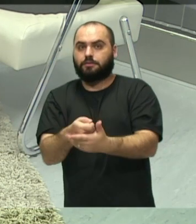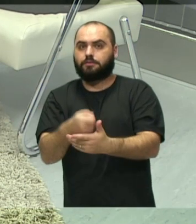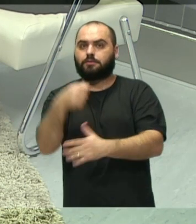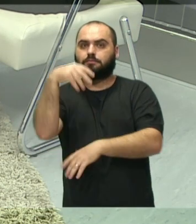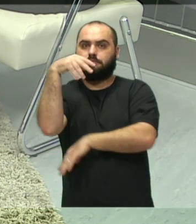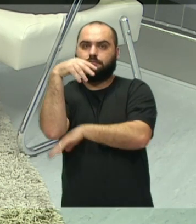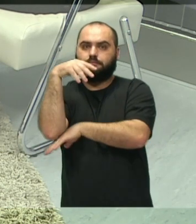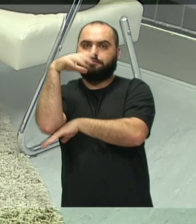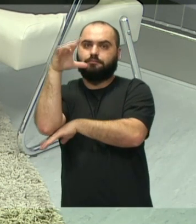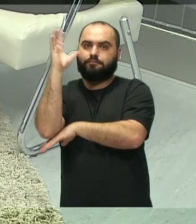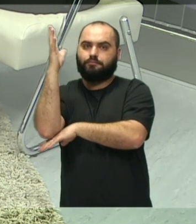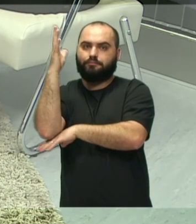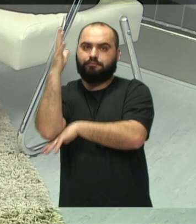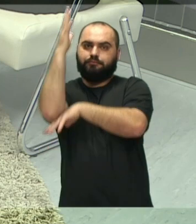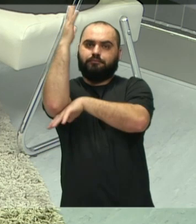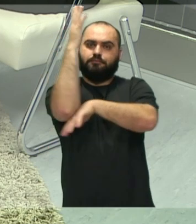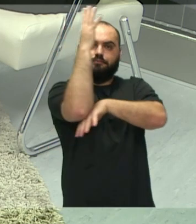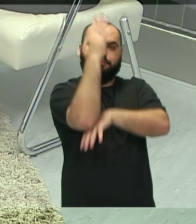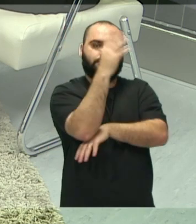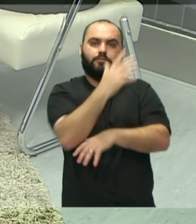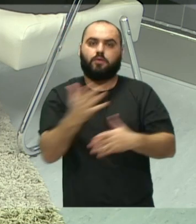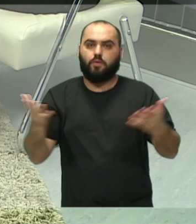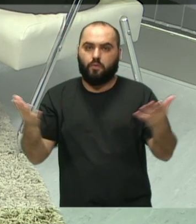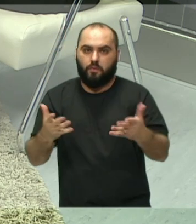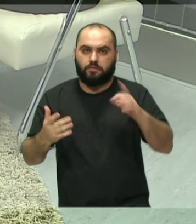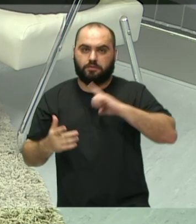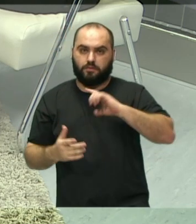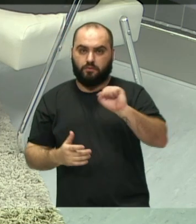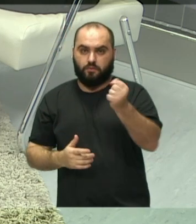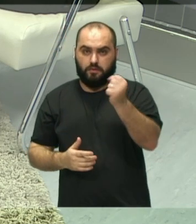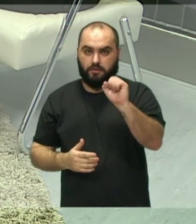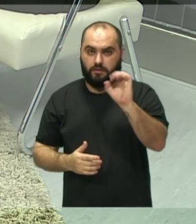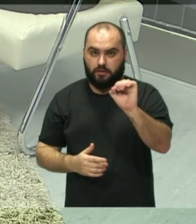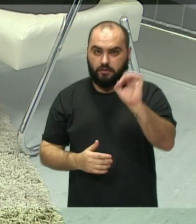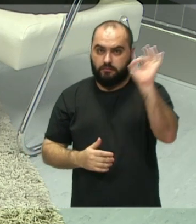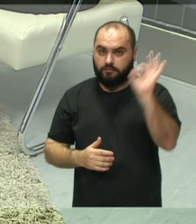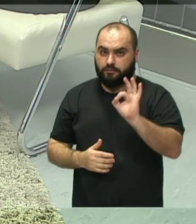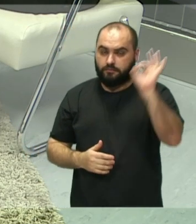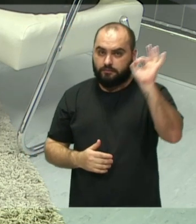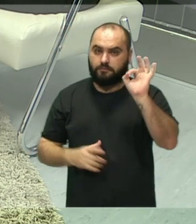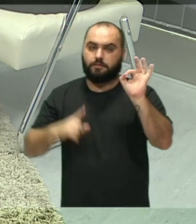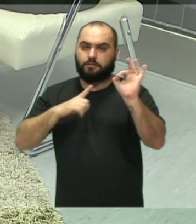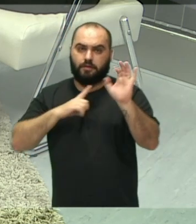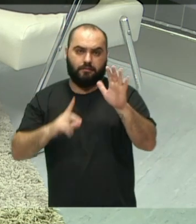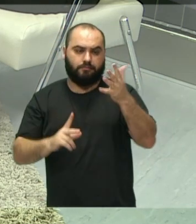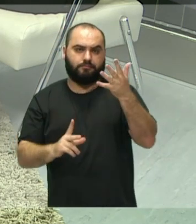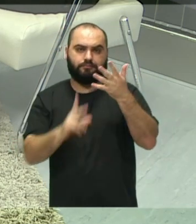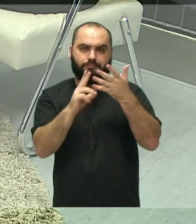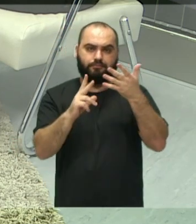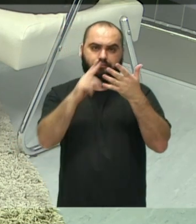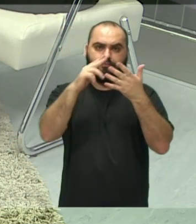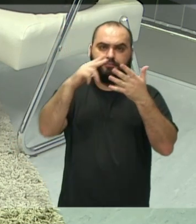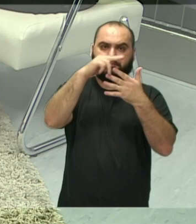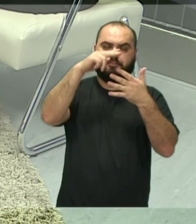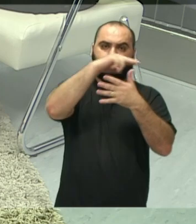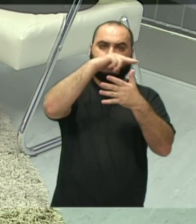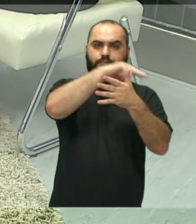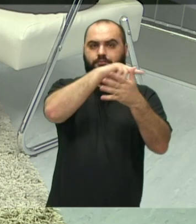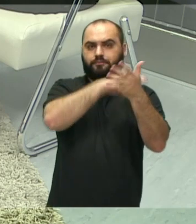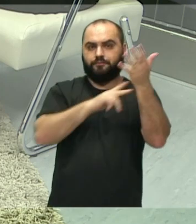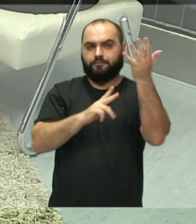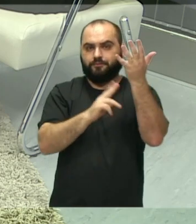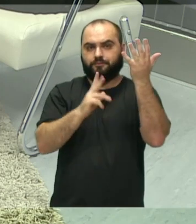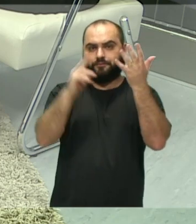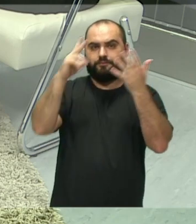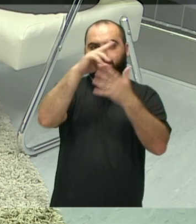primeiro, pela chance de vida que ela tem. Hoje ela está em 80% de chance, porque ela está sofrendo podas há meses já para a hora que chegar esse